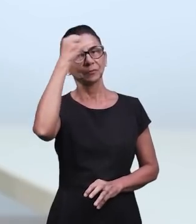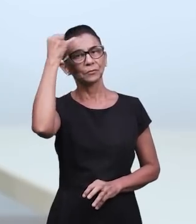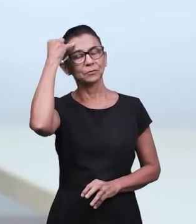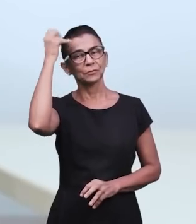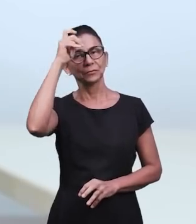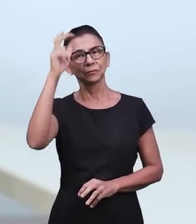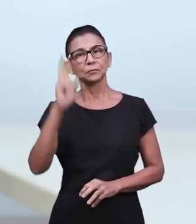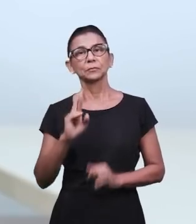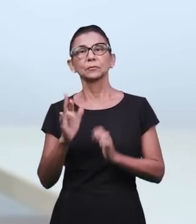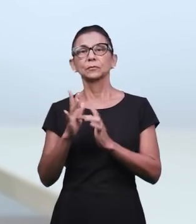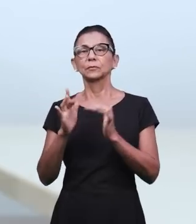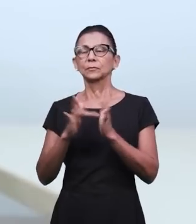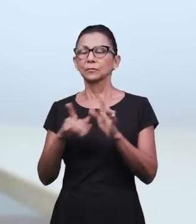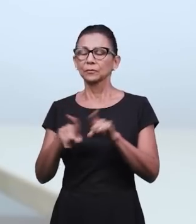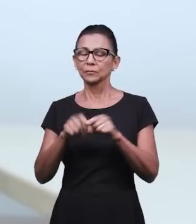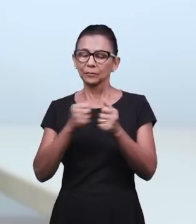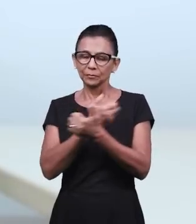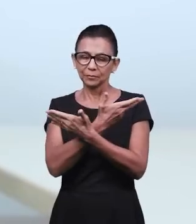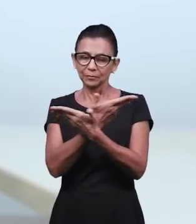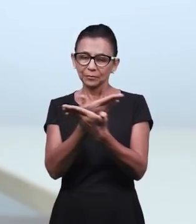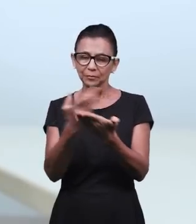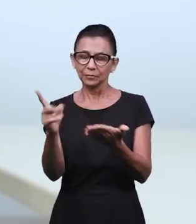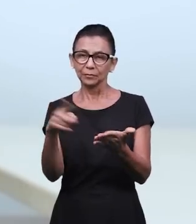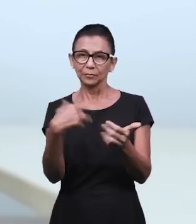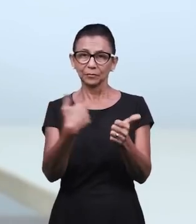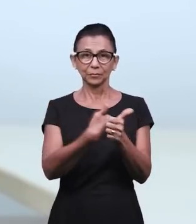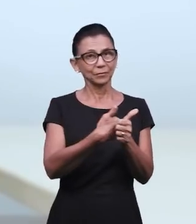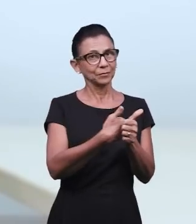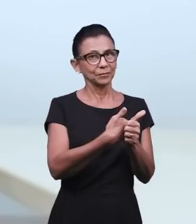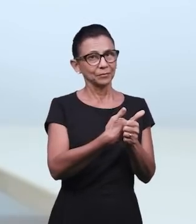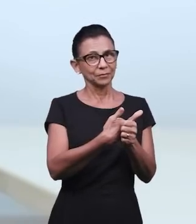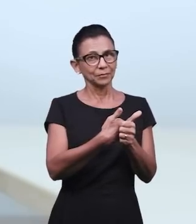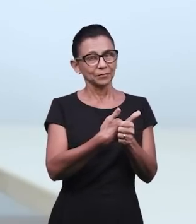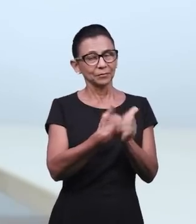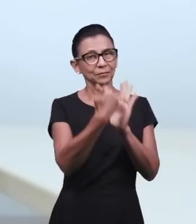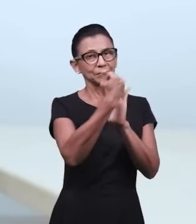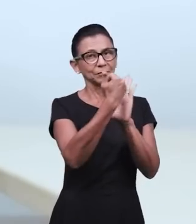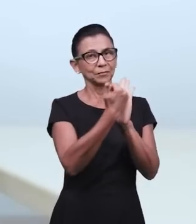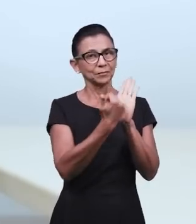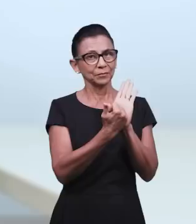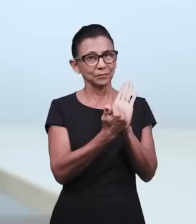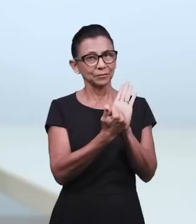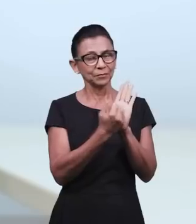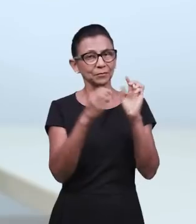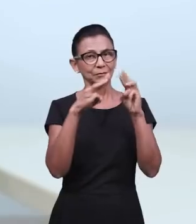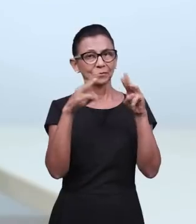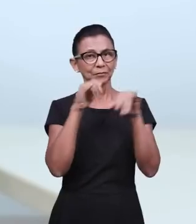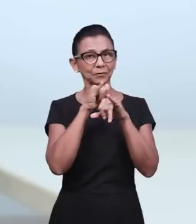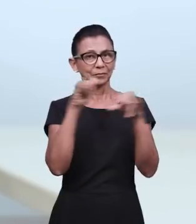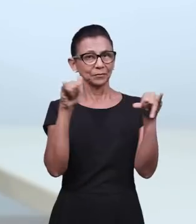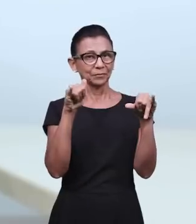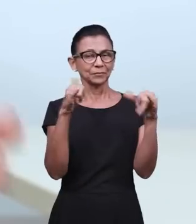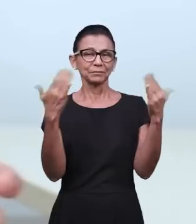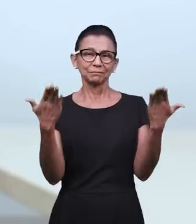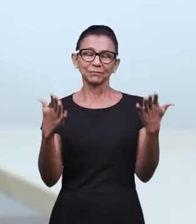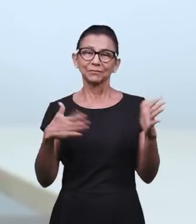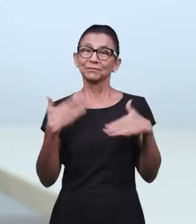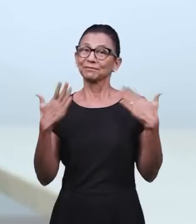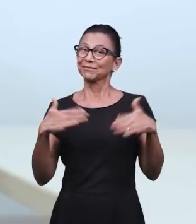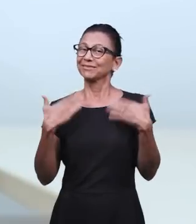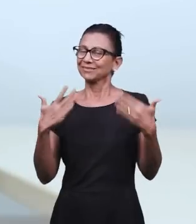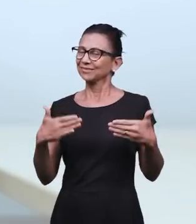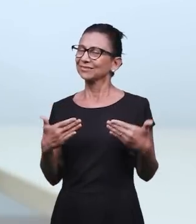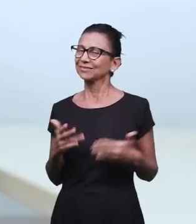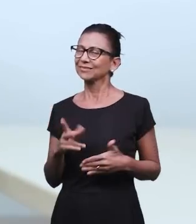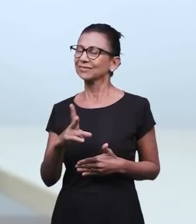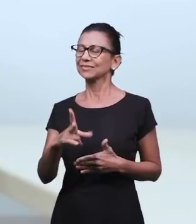a paz do Senhor Jesus. Saudações também a todos que nos acompanham em mais uma edição do programa Manaim News. Para nós é sempre uma